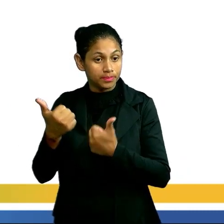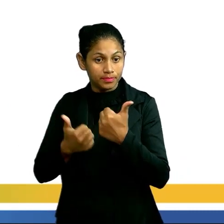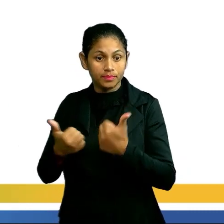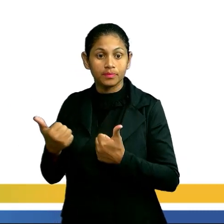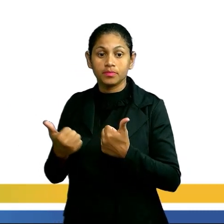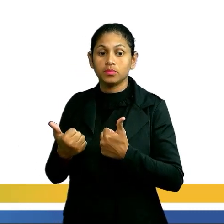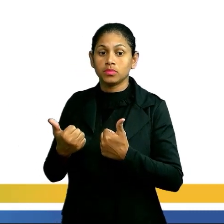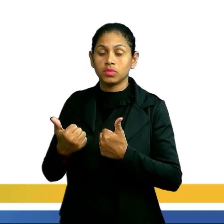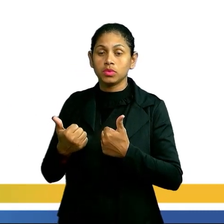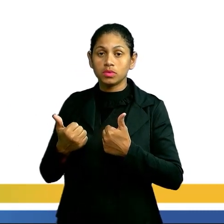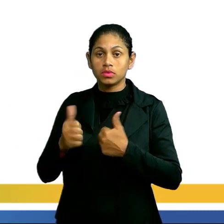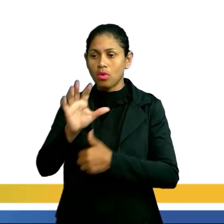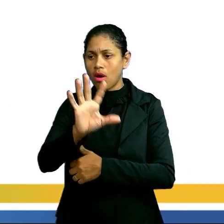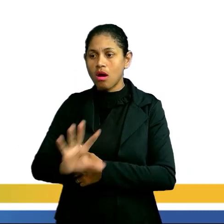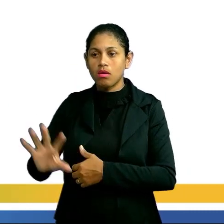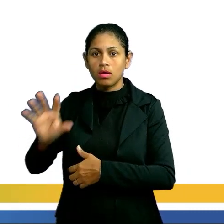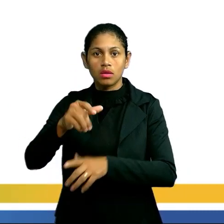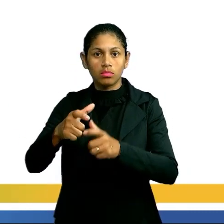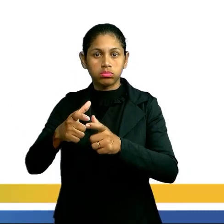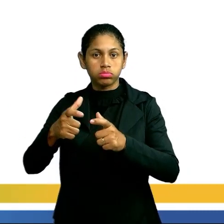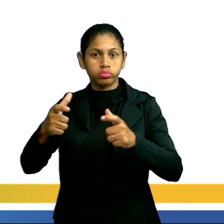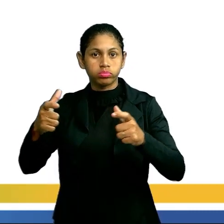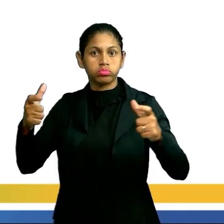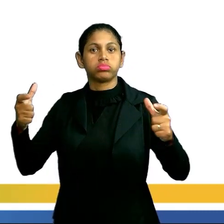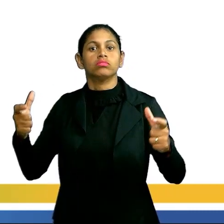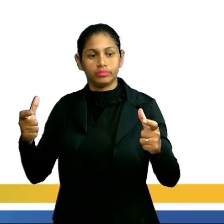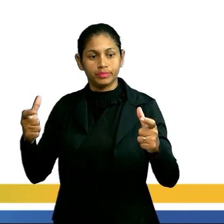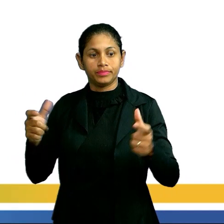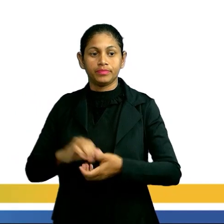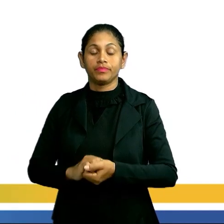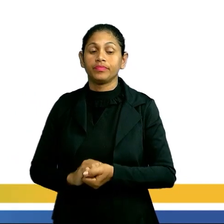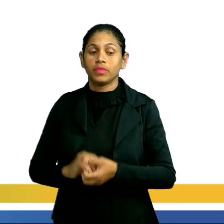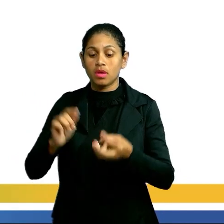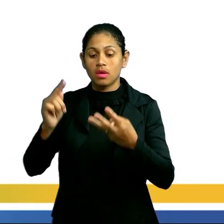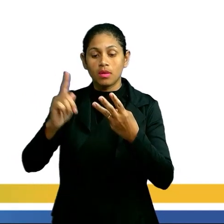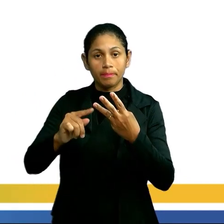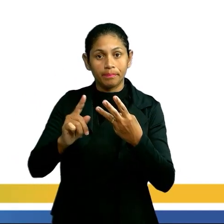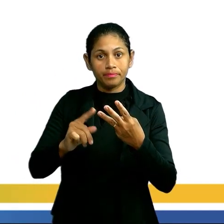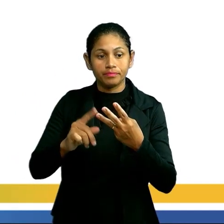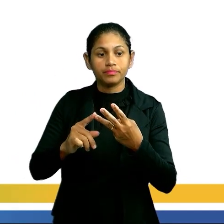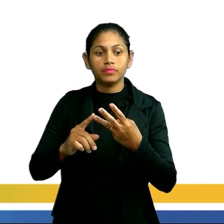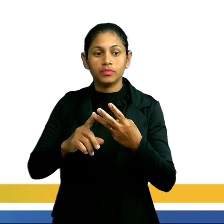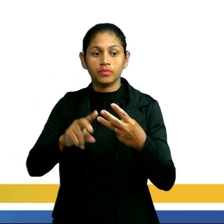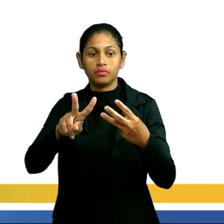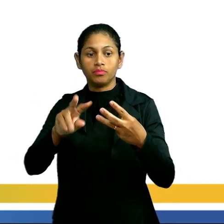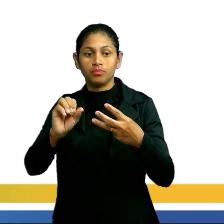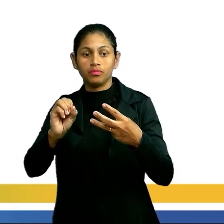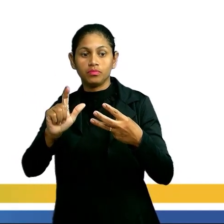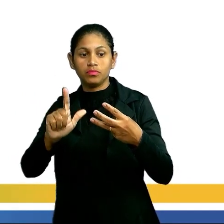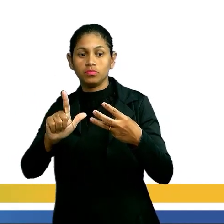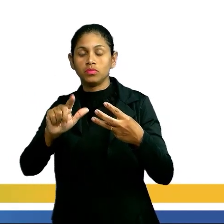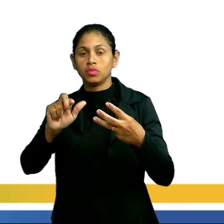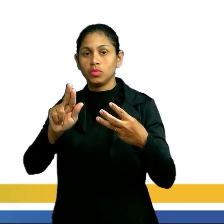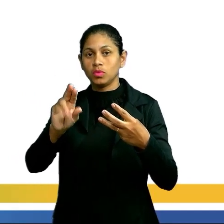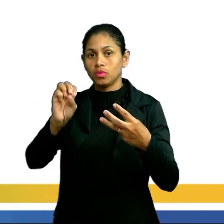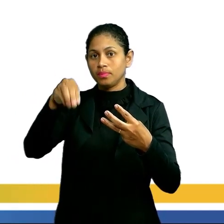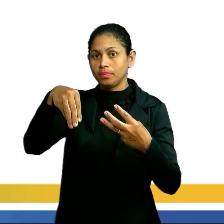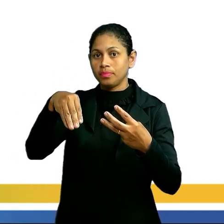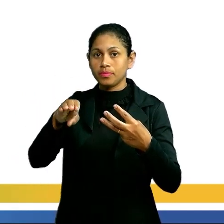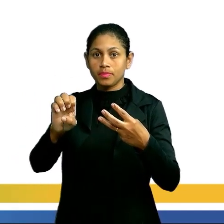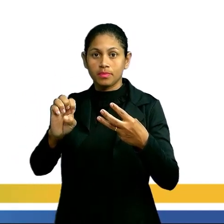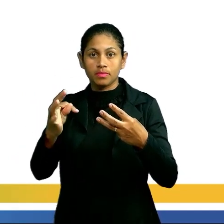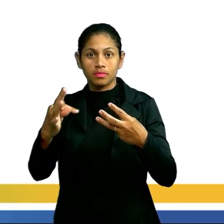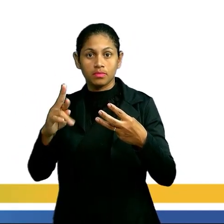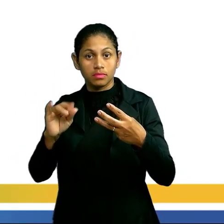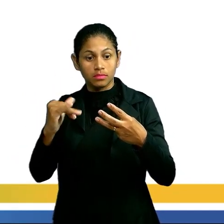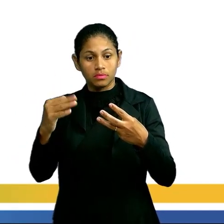dilatar quando exposta a uma certa temperatura. Temos também um exemplo de dilatação volumétrica, é quando ocorre um aumento do volume em uma